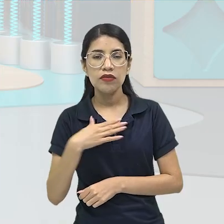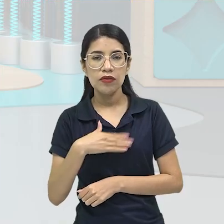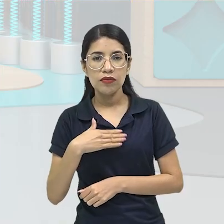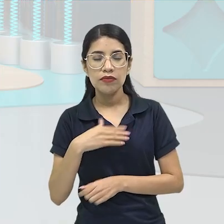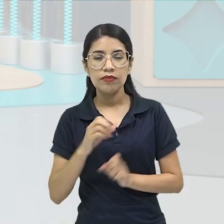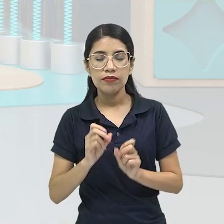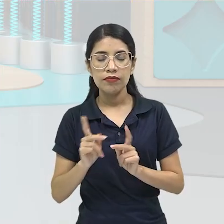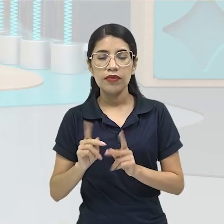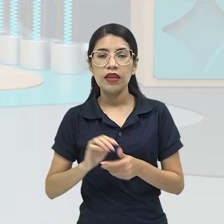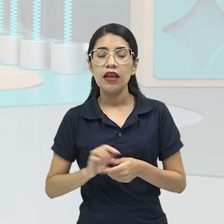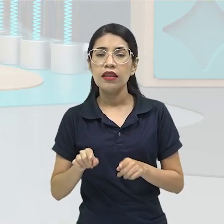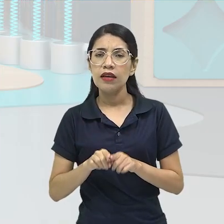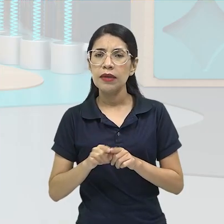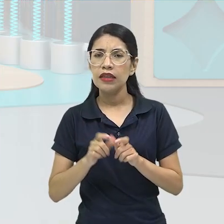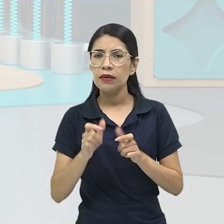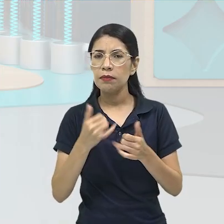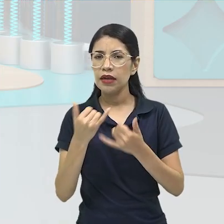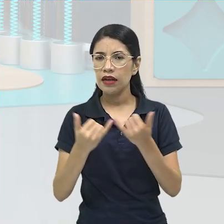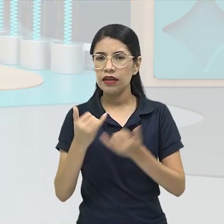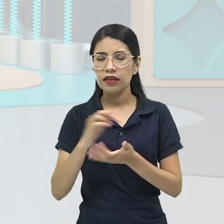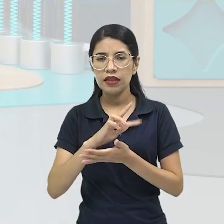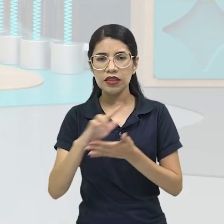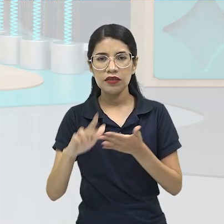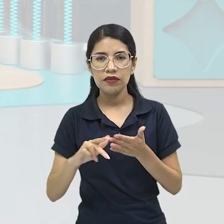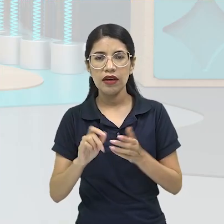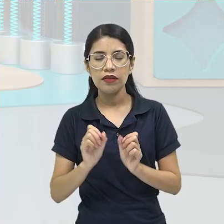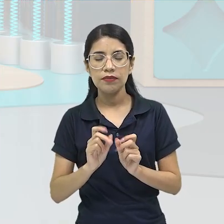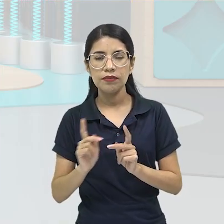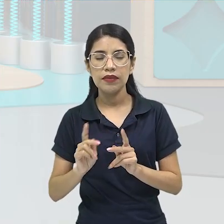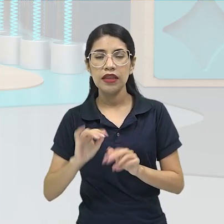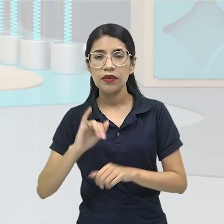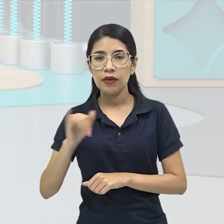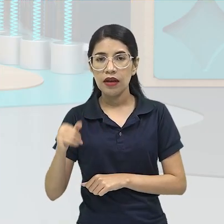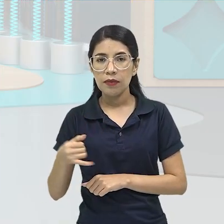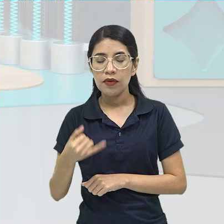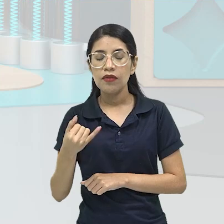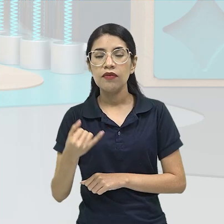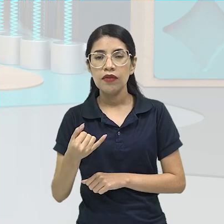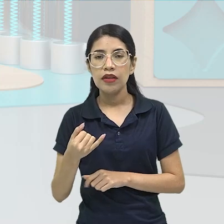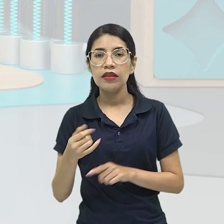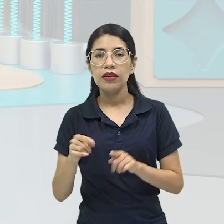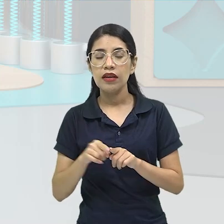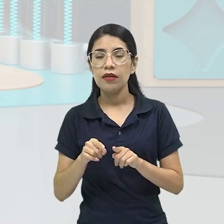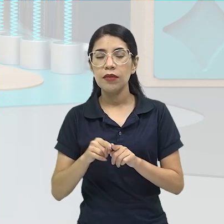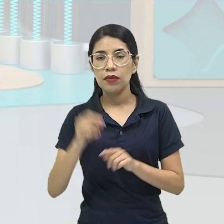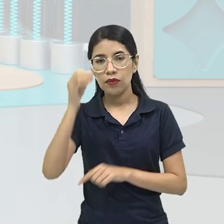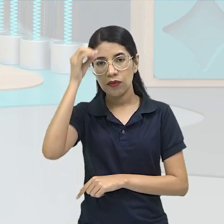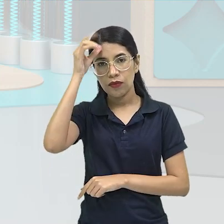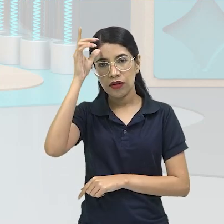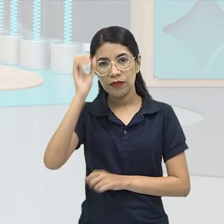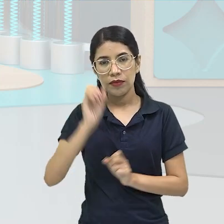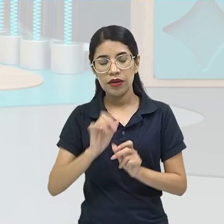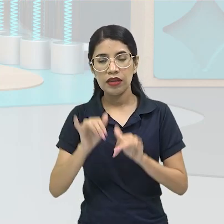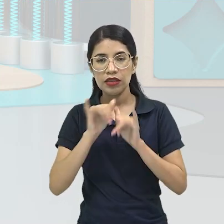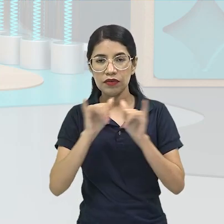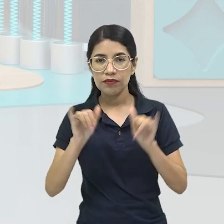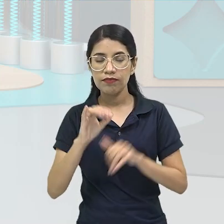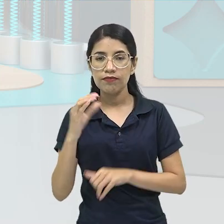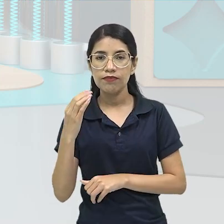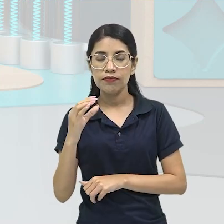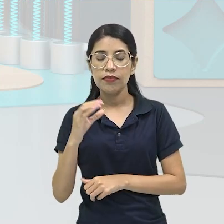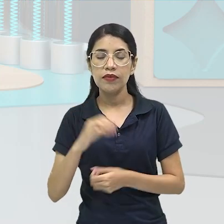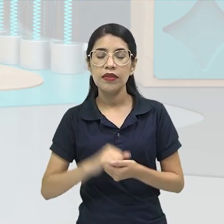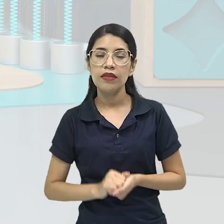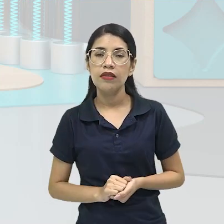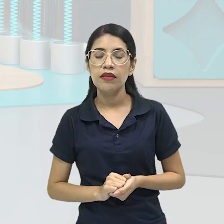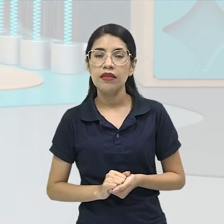gostar. Inclusive tem joguinhos, é muito legal, tá bom? Aproveitem o conhecimento. Divulgação